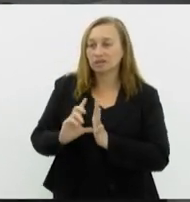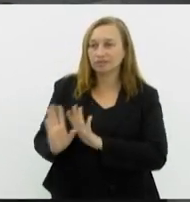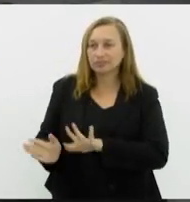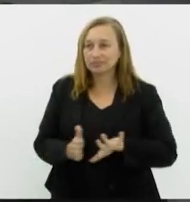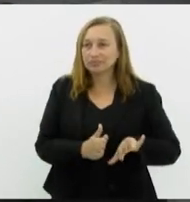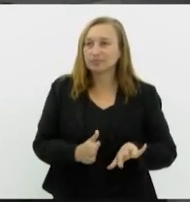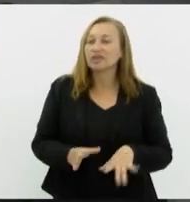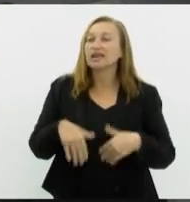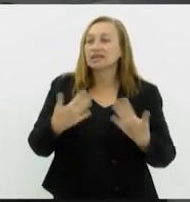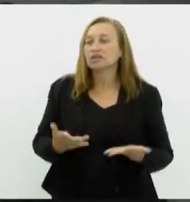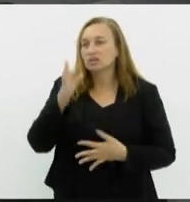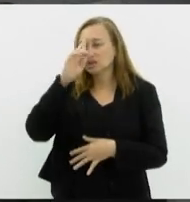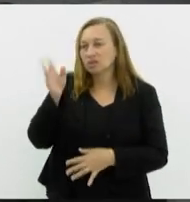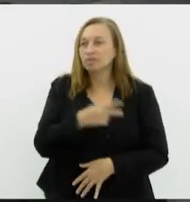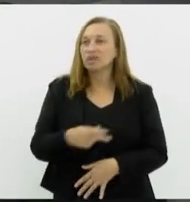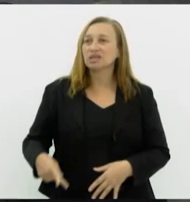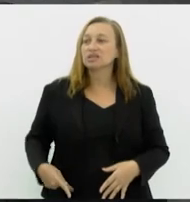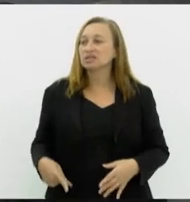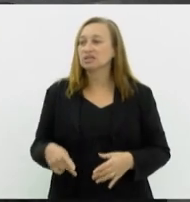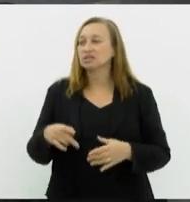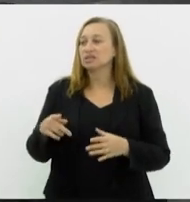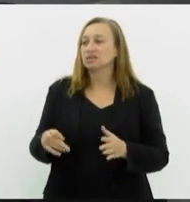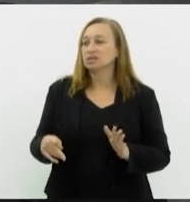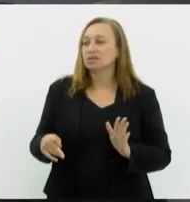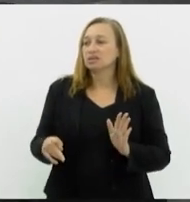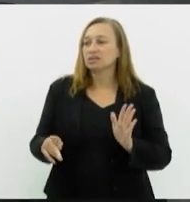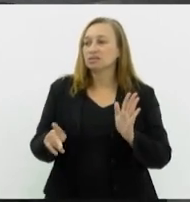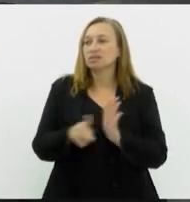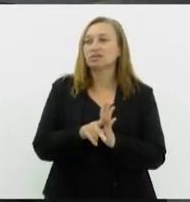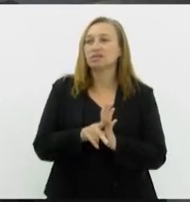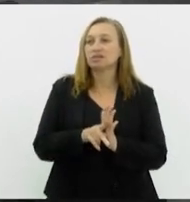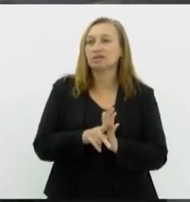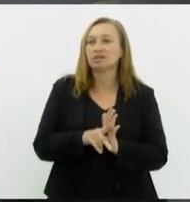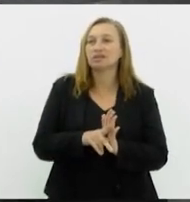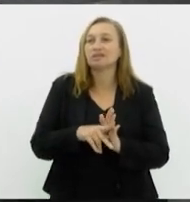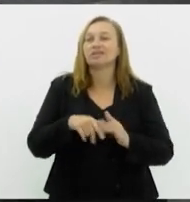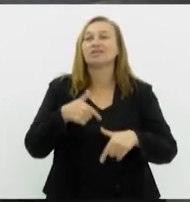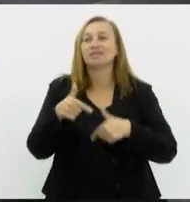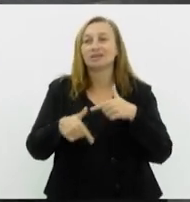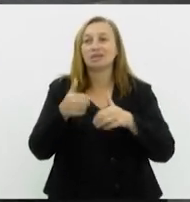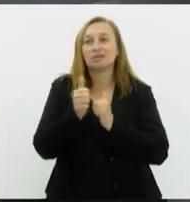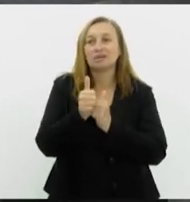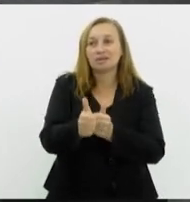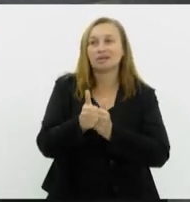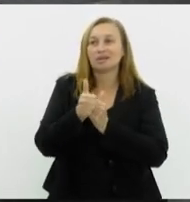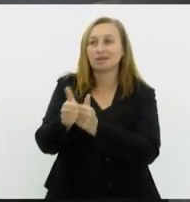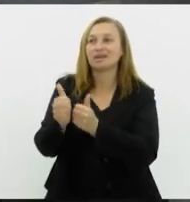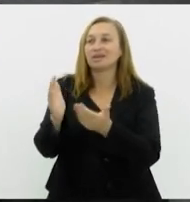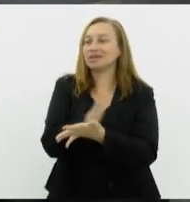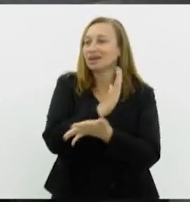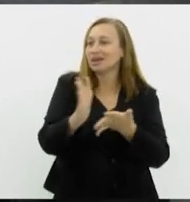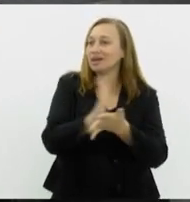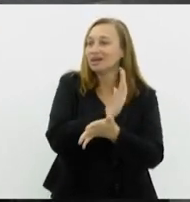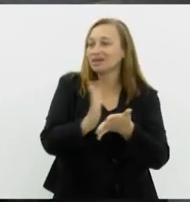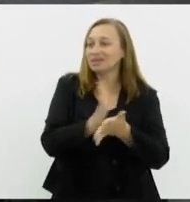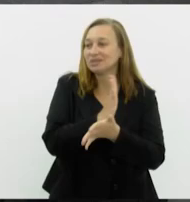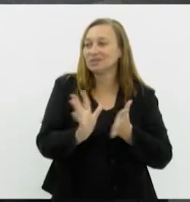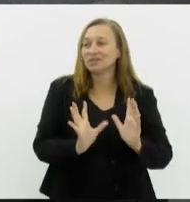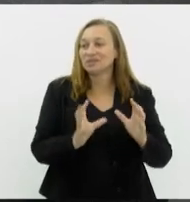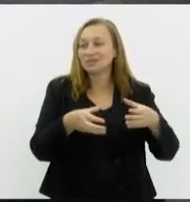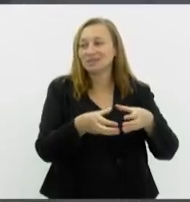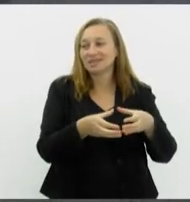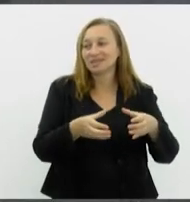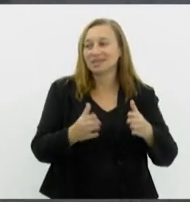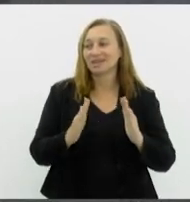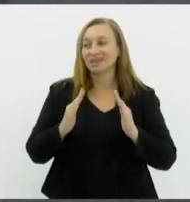Então, senhora presidenta, esse projeto ele é fruto de um trabalho de acompanhamento que algumas comissões dessa casa têm feito,